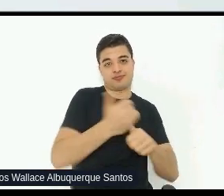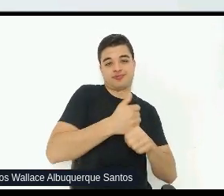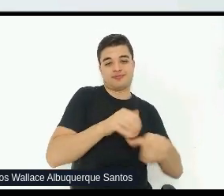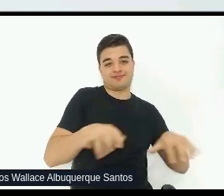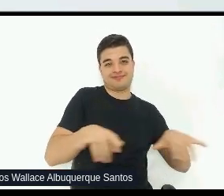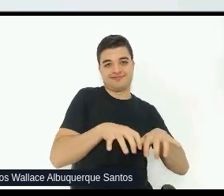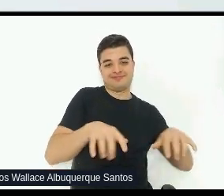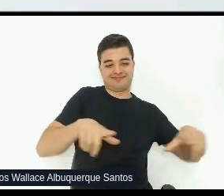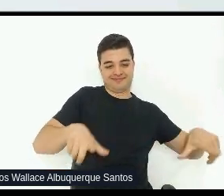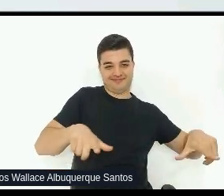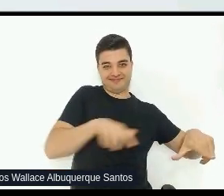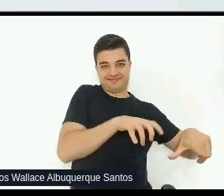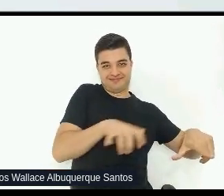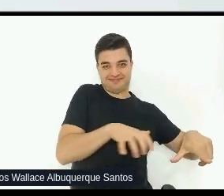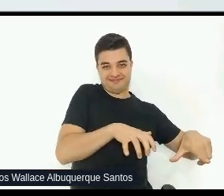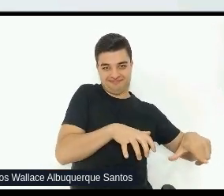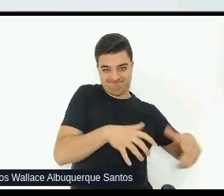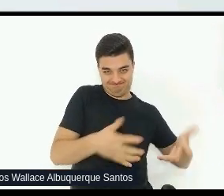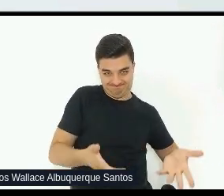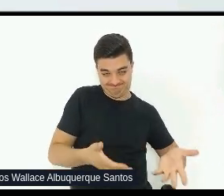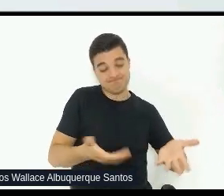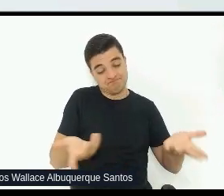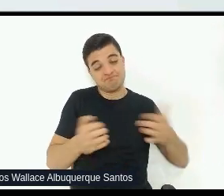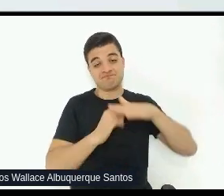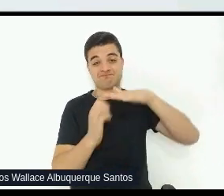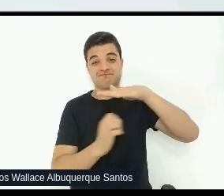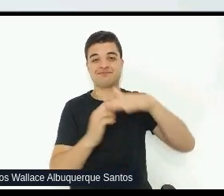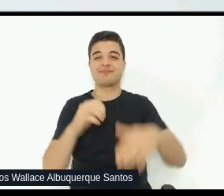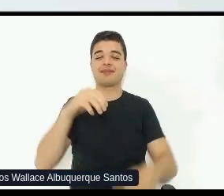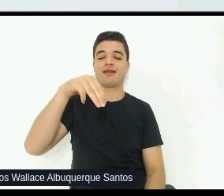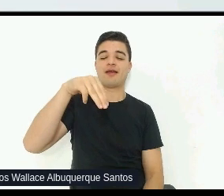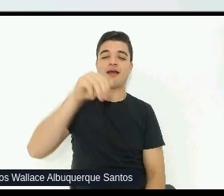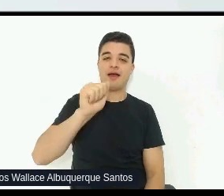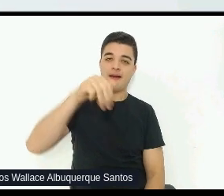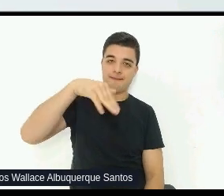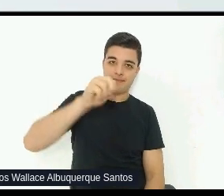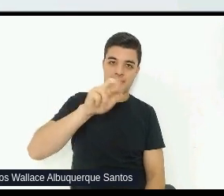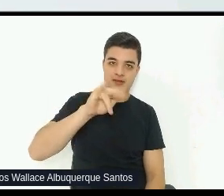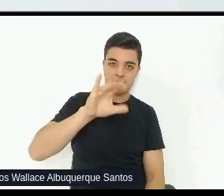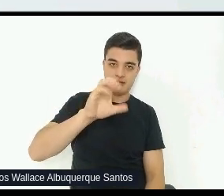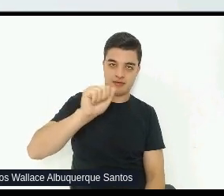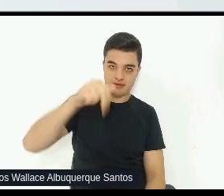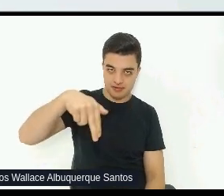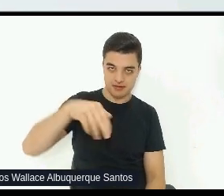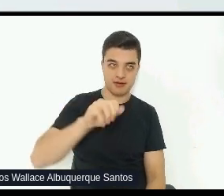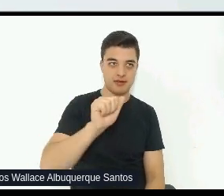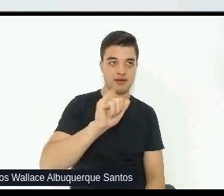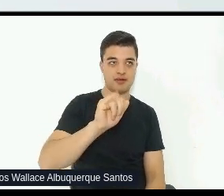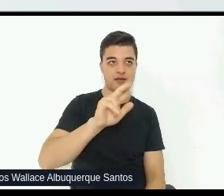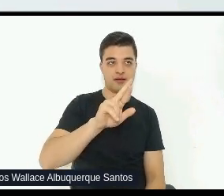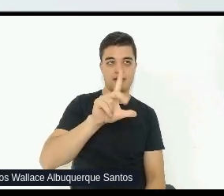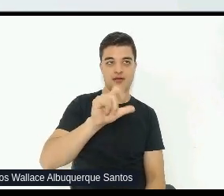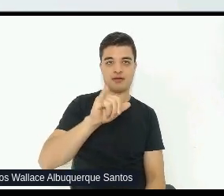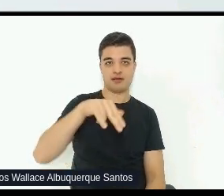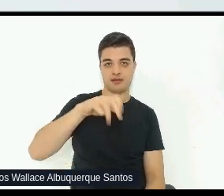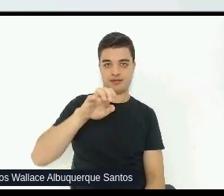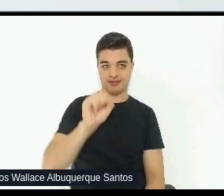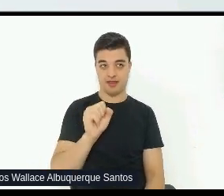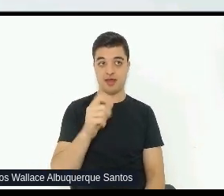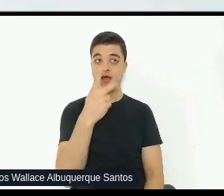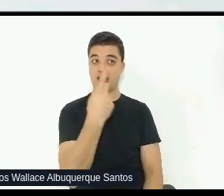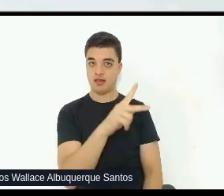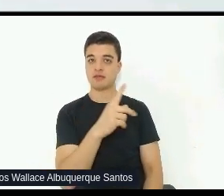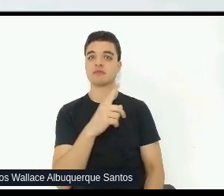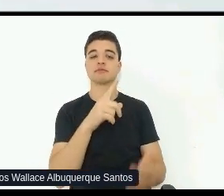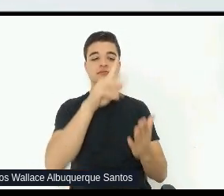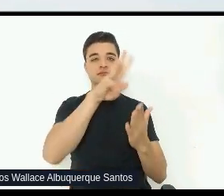aí eu trago um exemplo da American Airlines, em que é justamente esse calendáriozinho aqui, né, que você pode